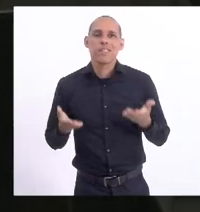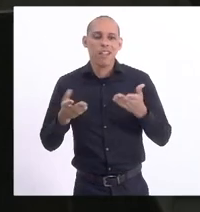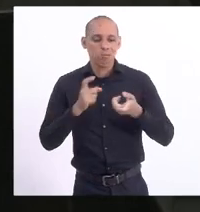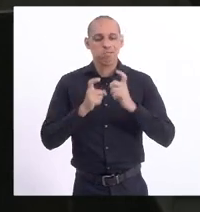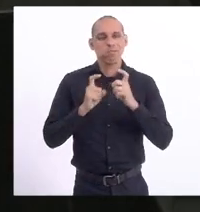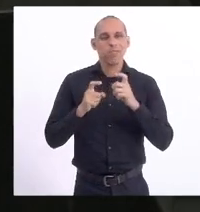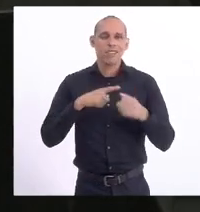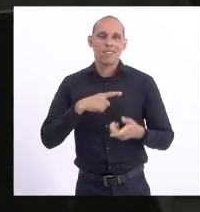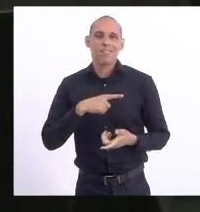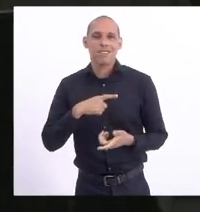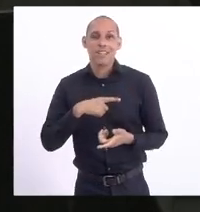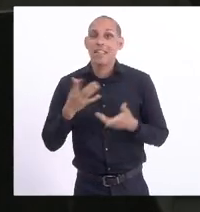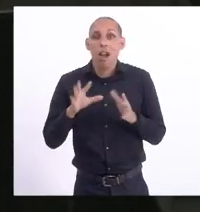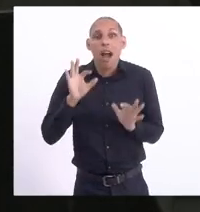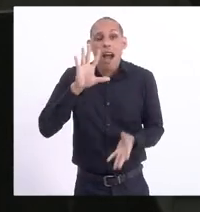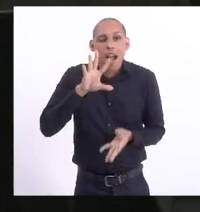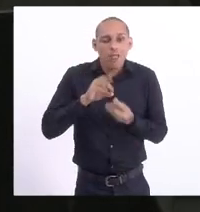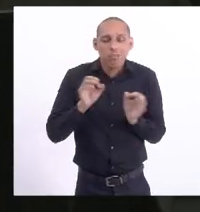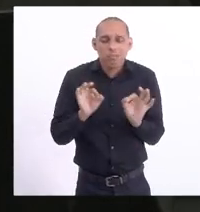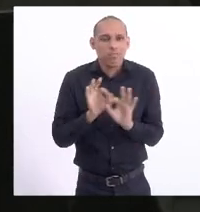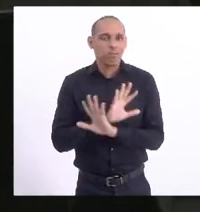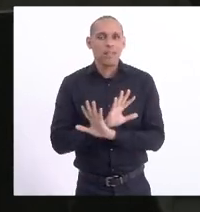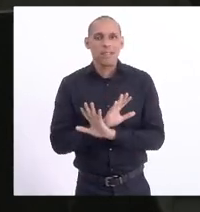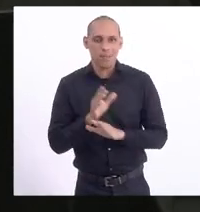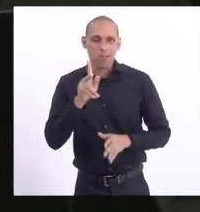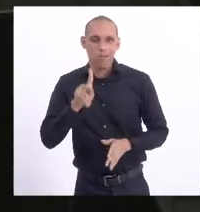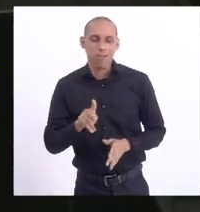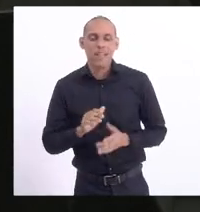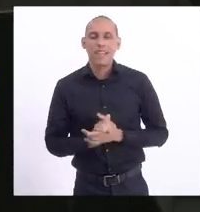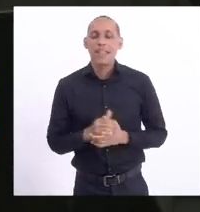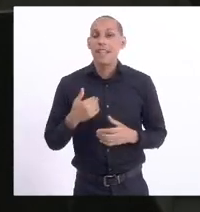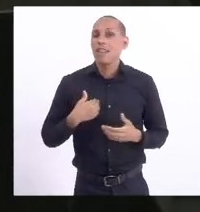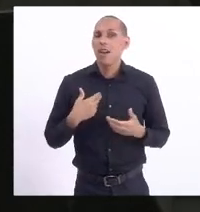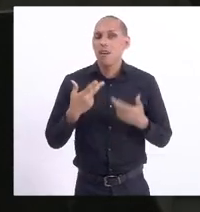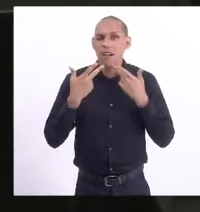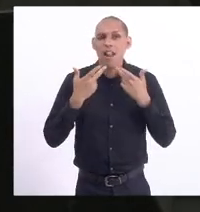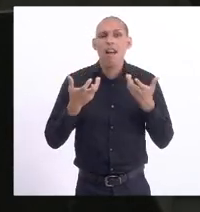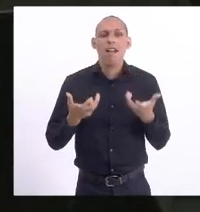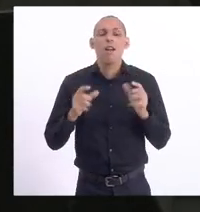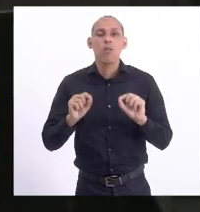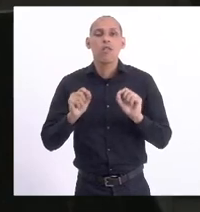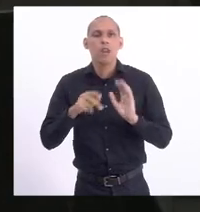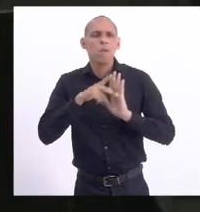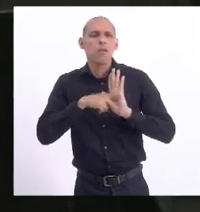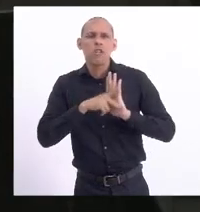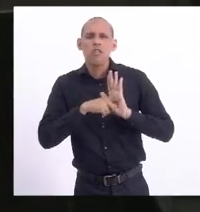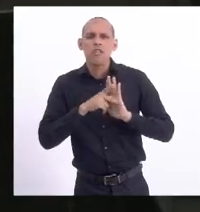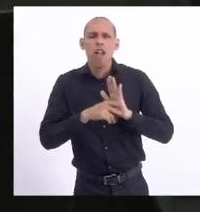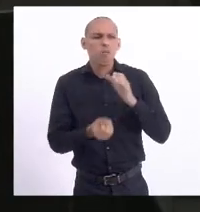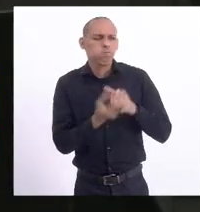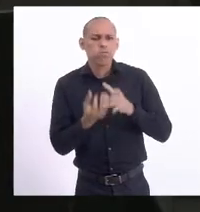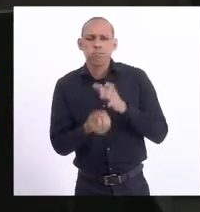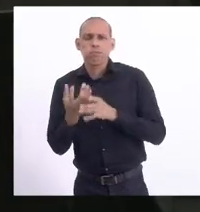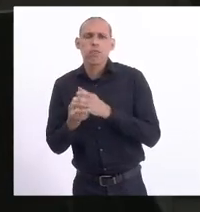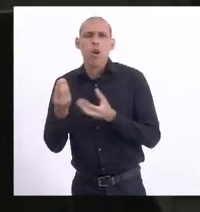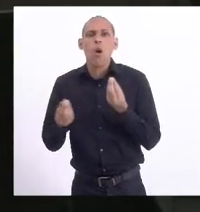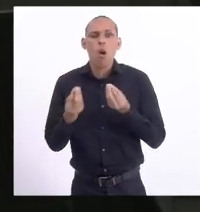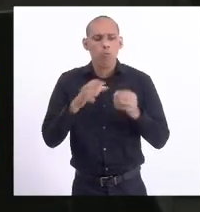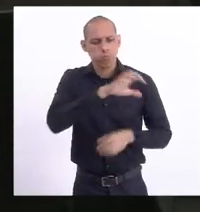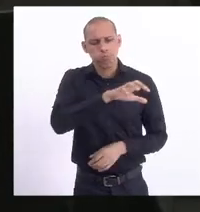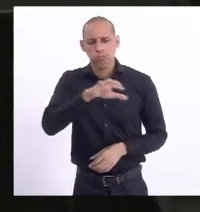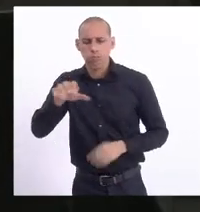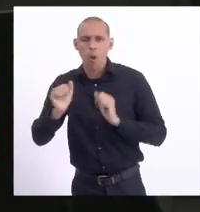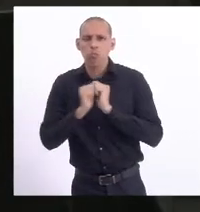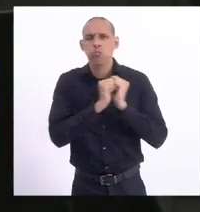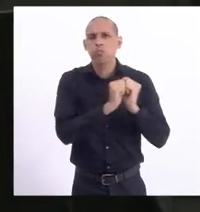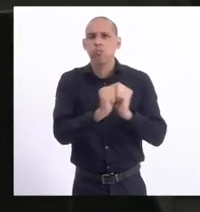reunião. Para encerrar aqui, presidente, para concluir, eu queria dizer que esse projeto ele foi construído com diversos entes, como já